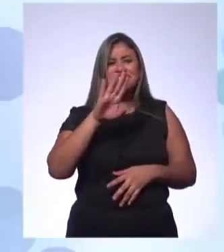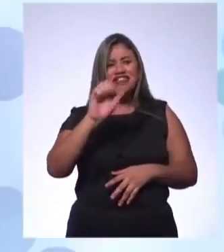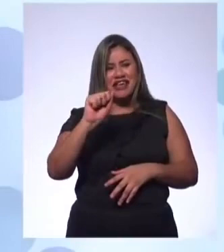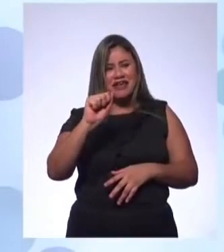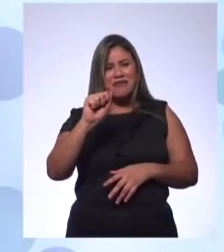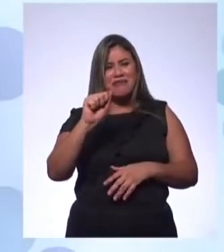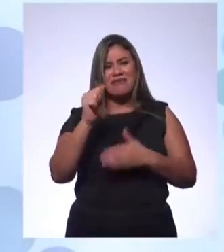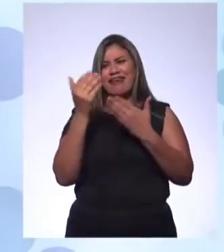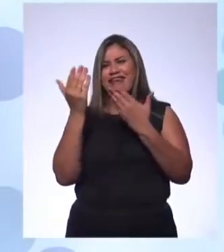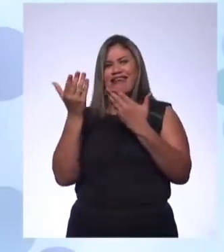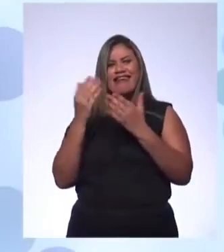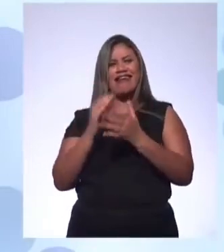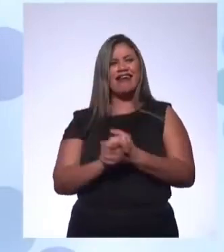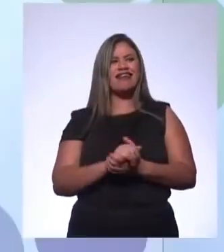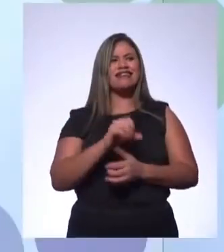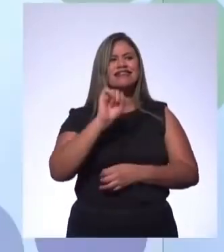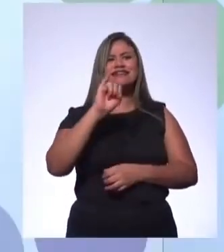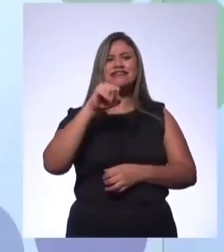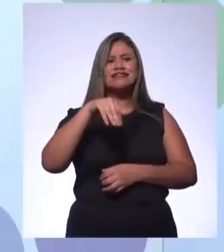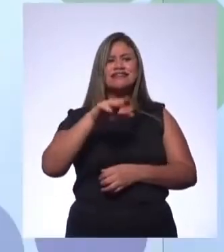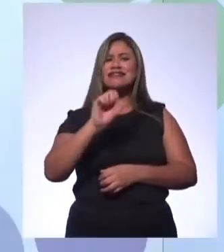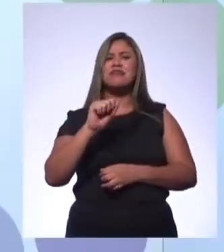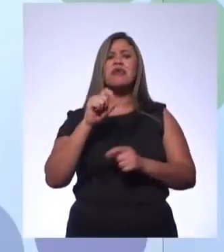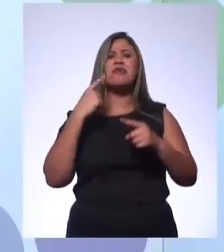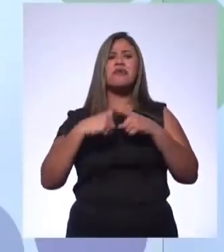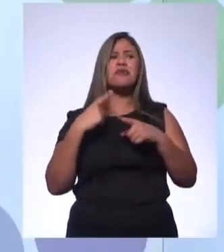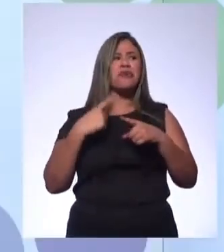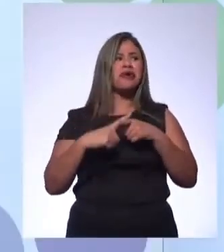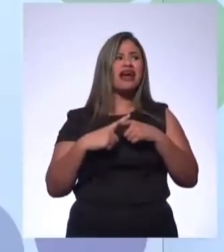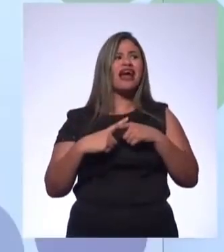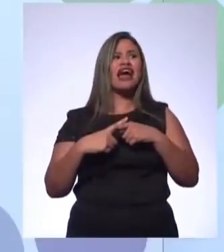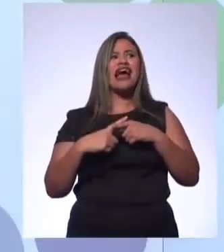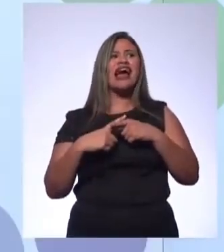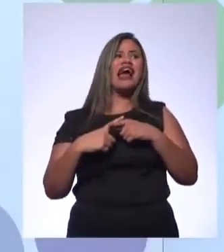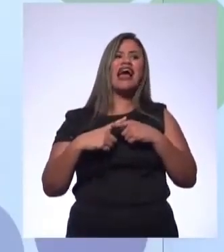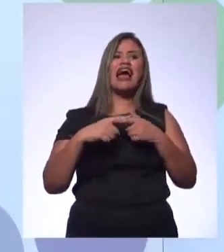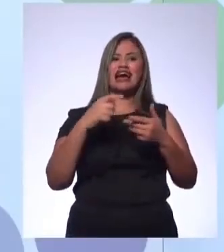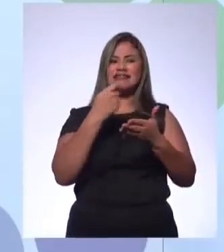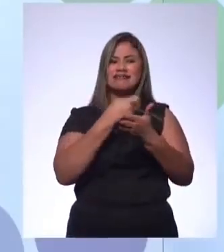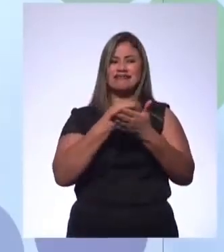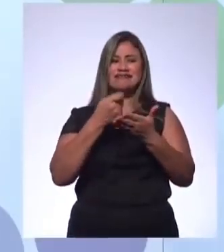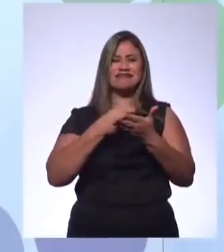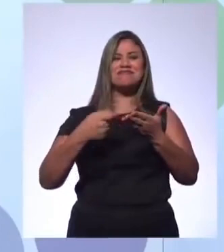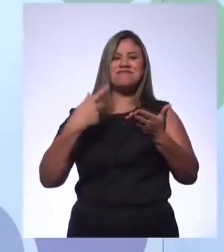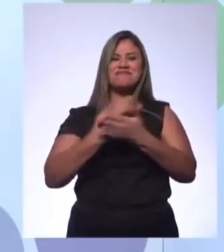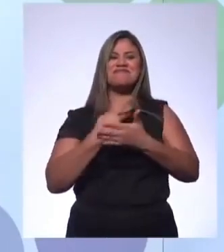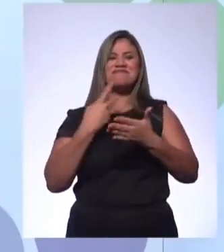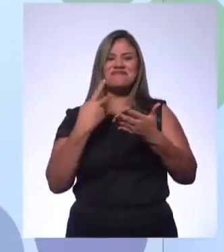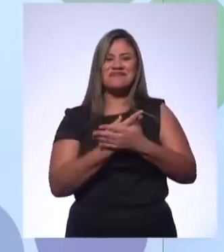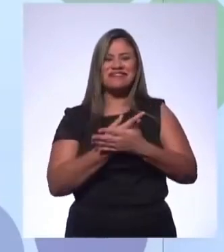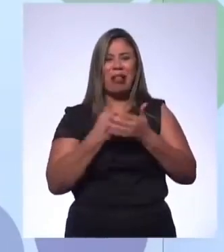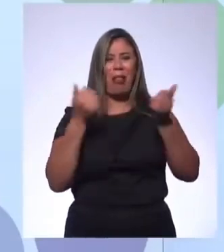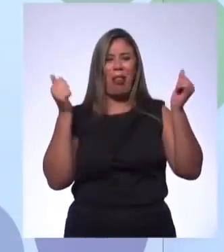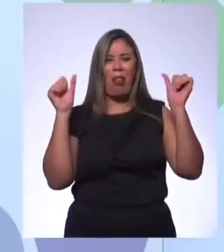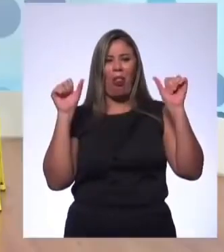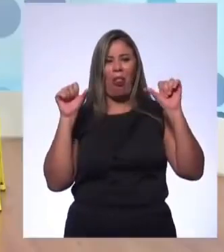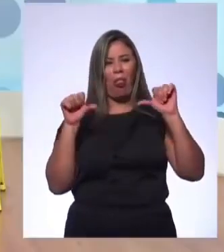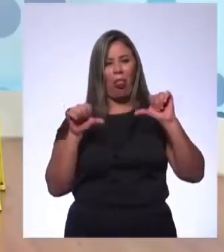de Mídias, por Por que eles estão favor. falando Simba? Acho que eles quiseram escrever Giba, o corretor fez alguma coisa com eles, viu?